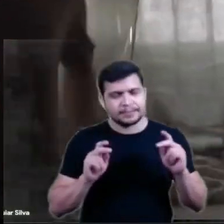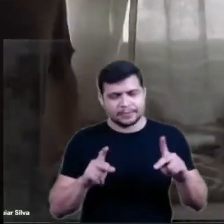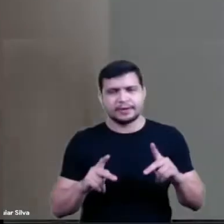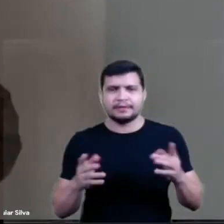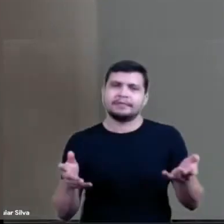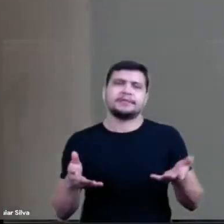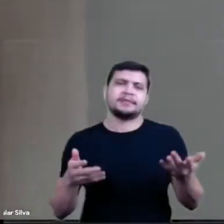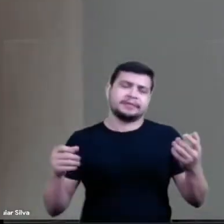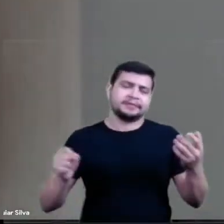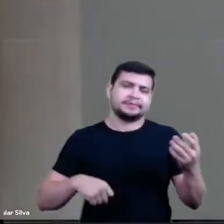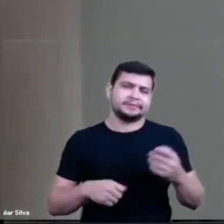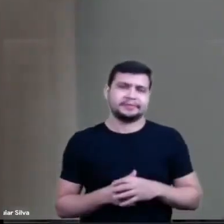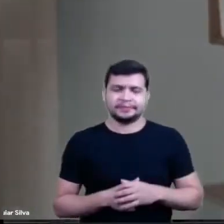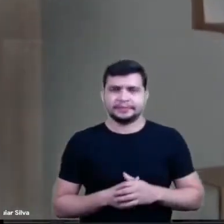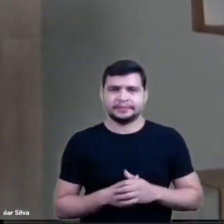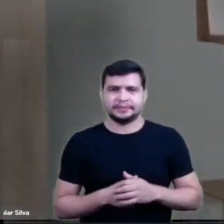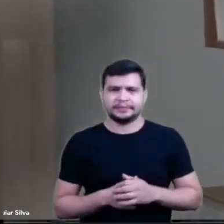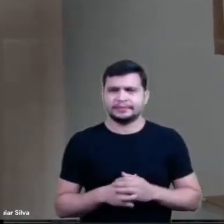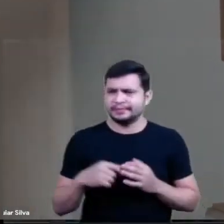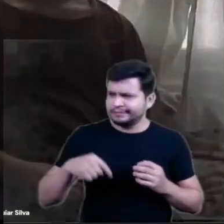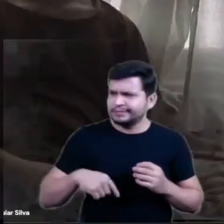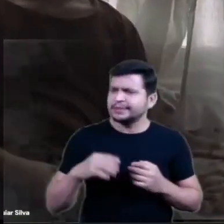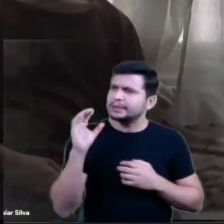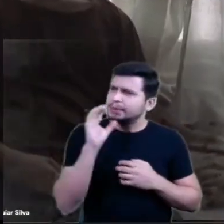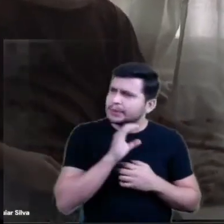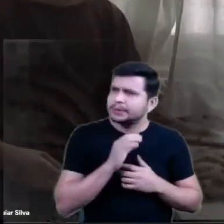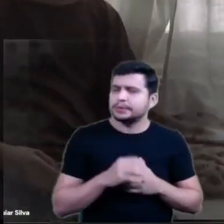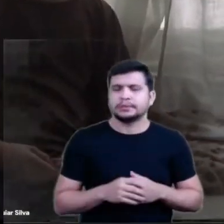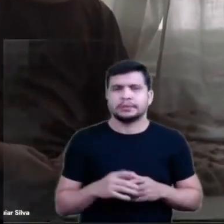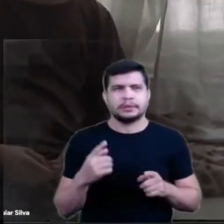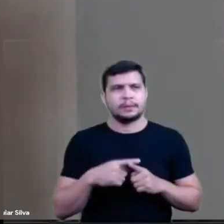Agora sim. Quente aqui, hein, Léo? Também? Você tá de moletom?